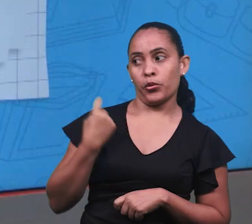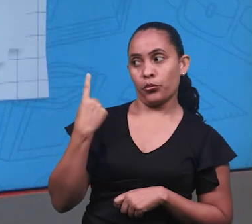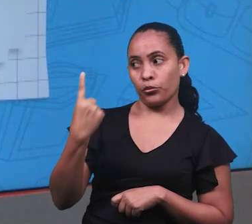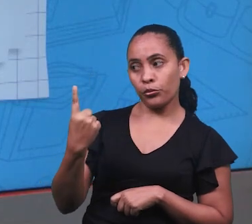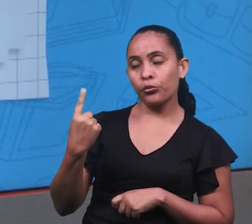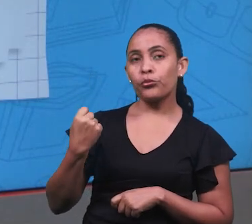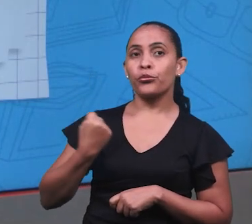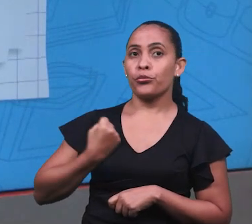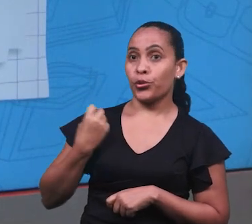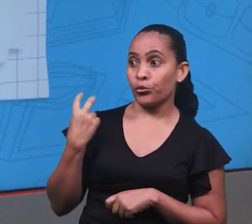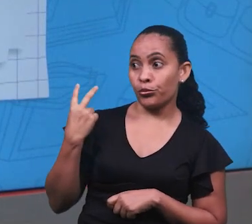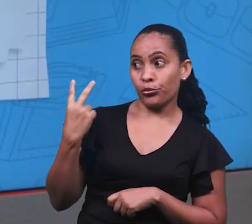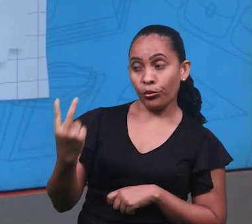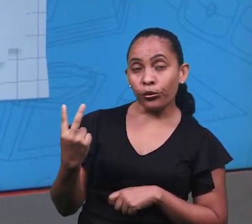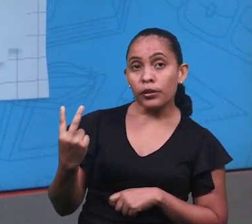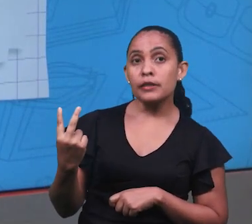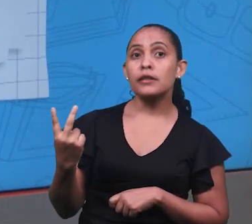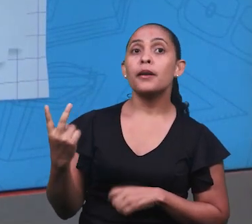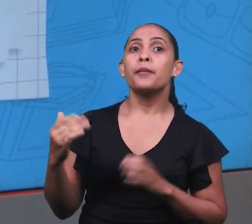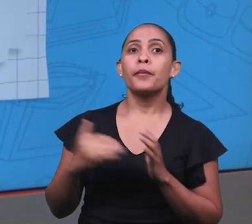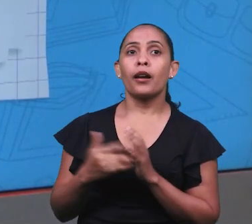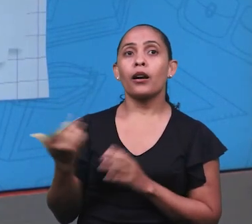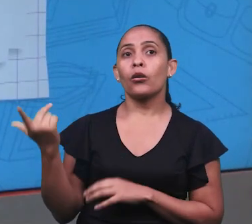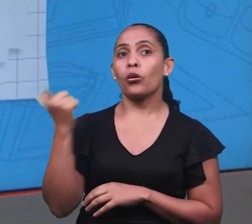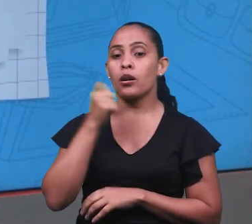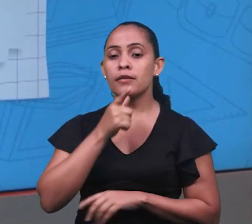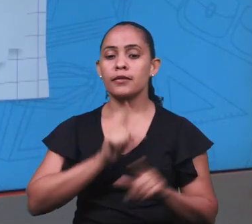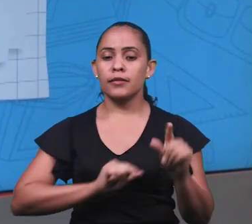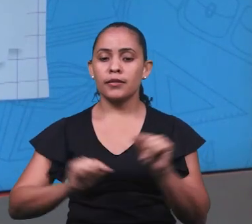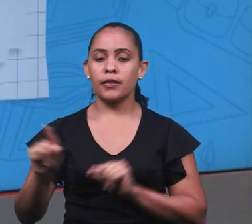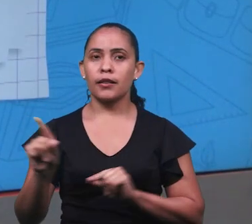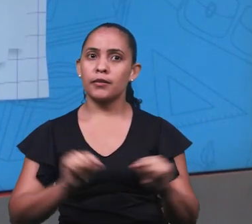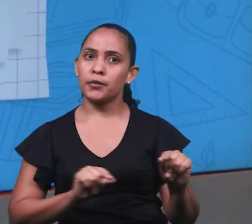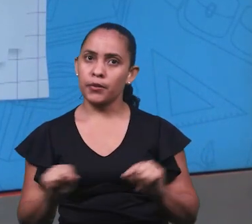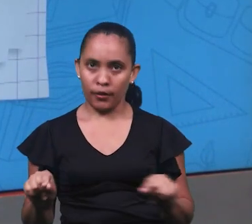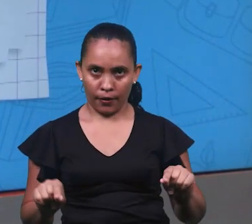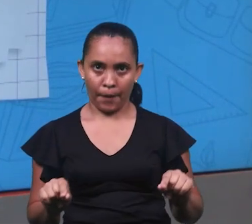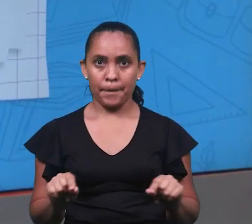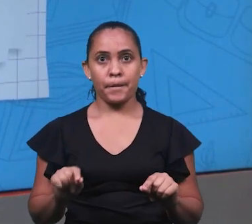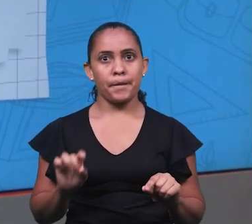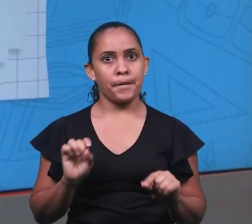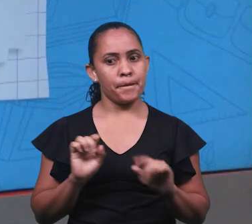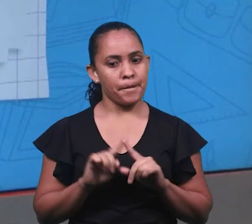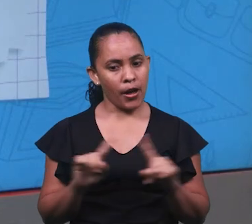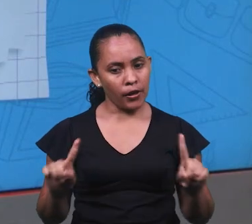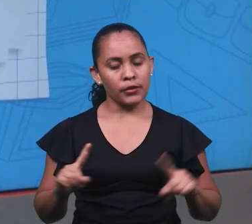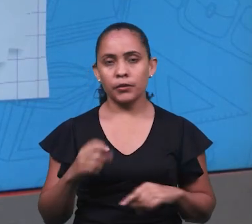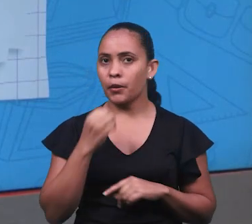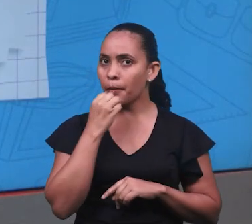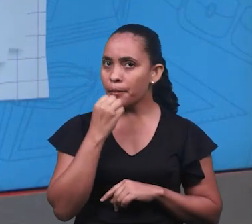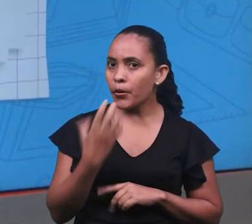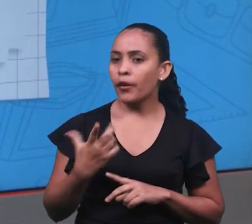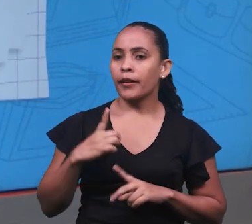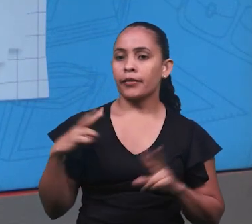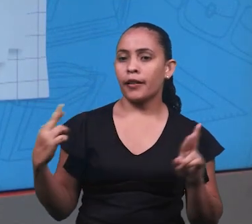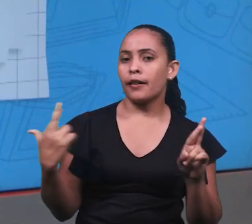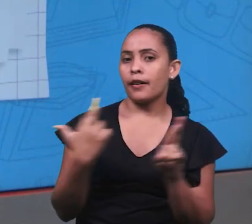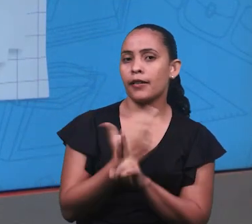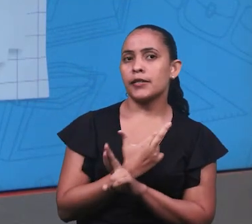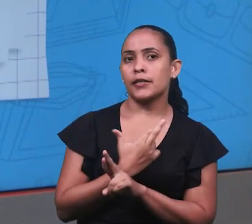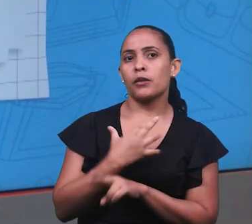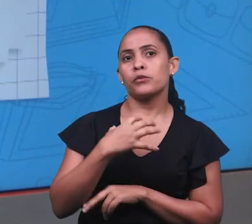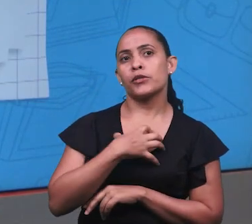conseguir chegar na competência 3 e fazer uma boa seleção. Mas não é só uma boa seleção, é uma seleção com relação de sentido,